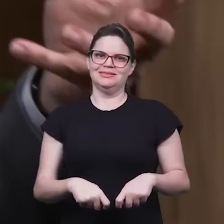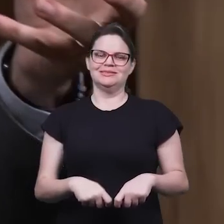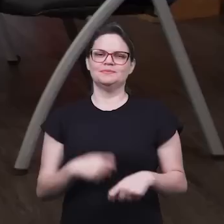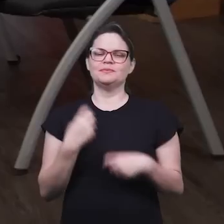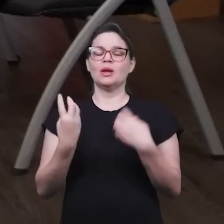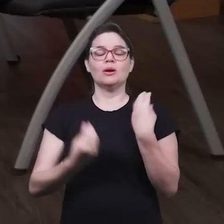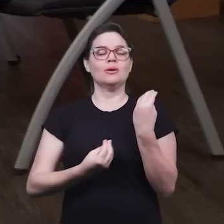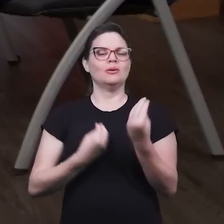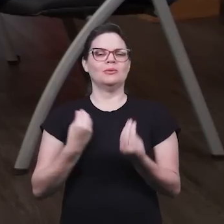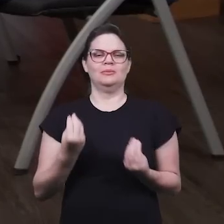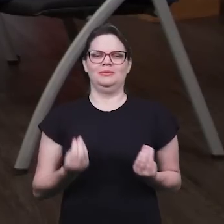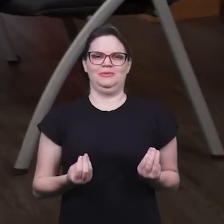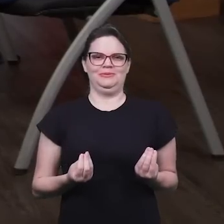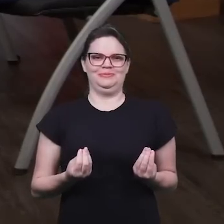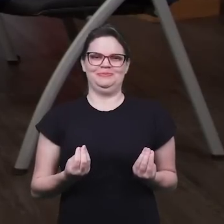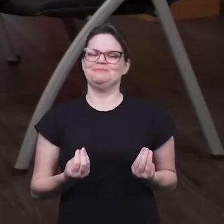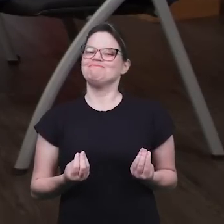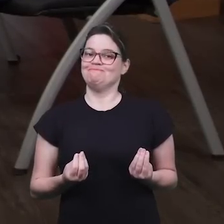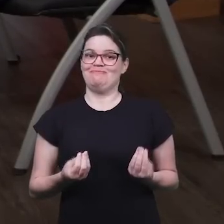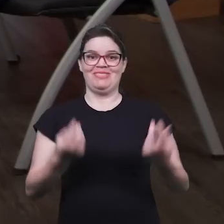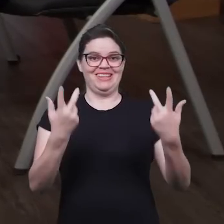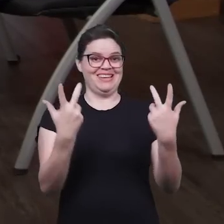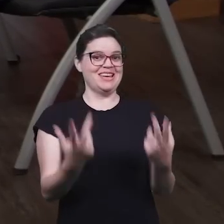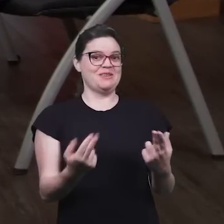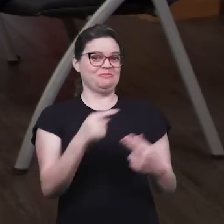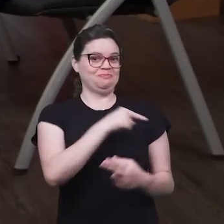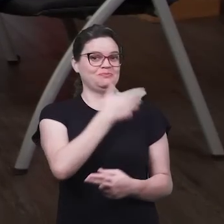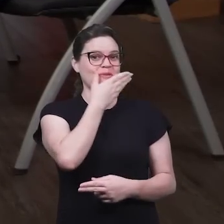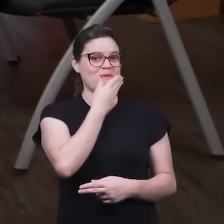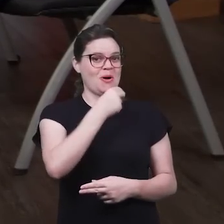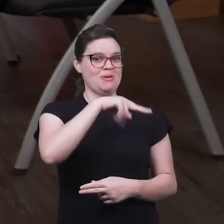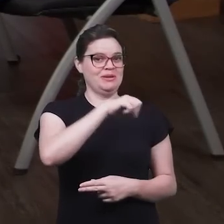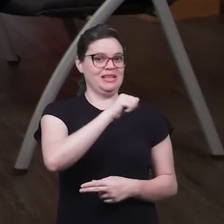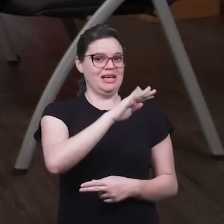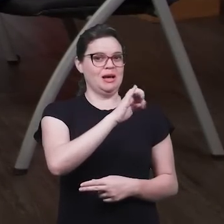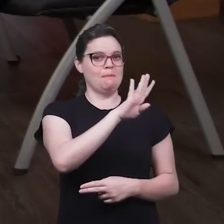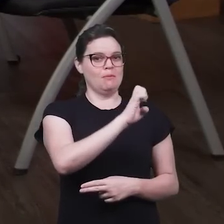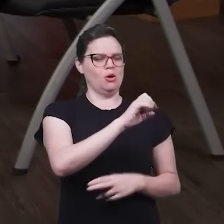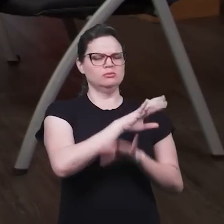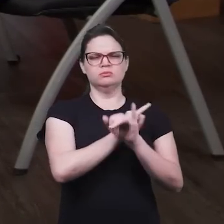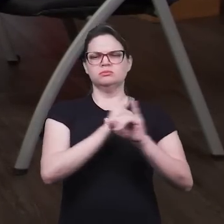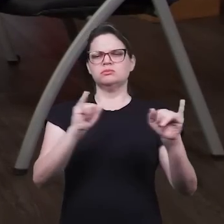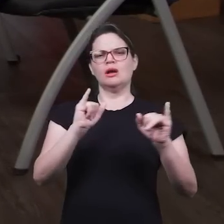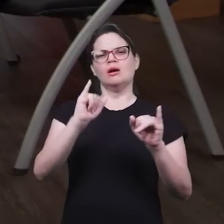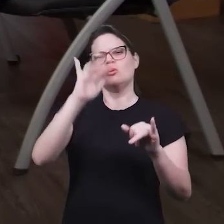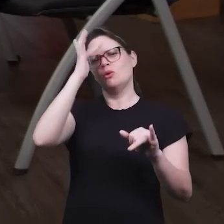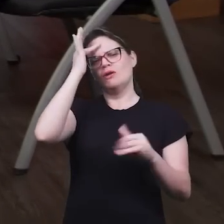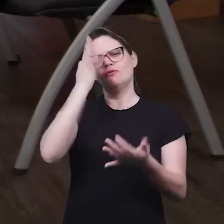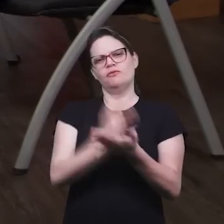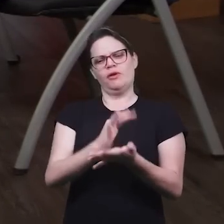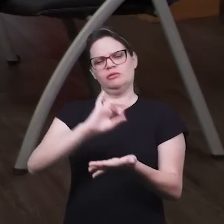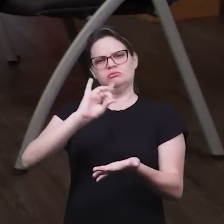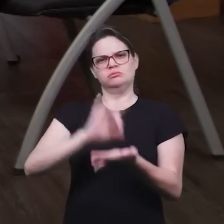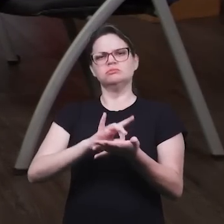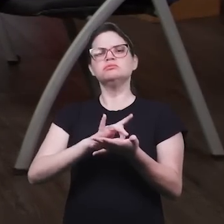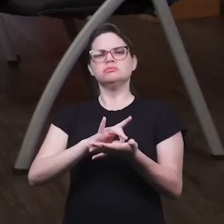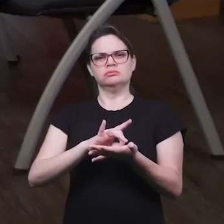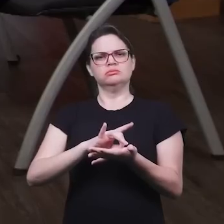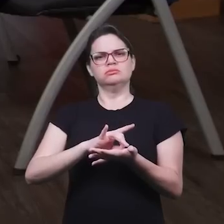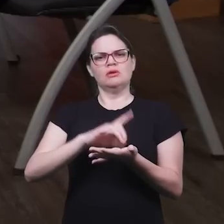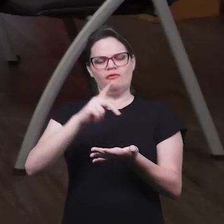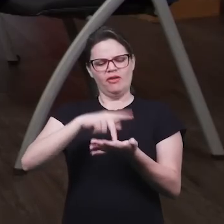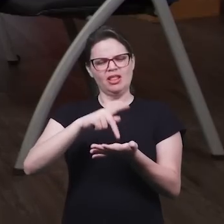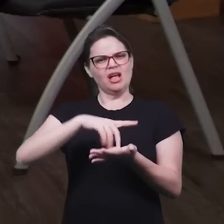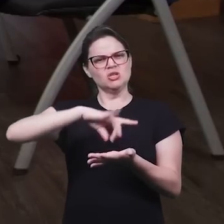Como fazer? Porque Nabote proclamou uma fé verdadeira. Uma verdade